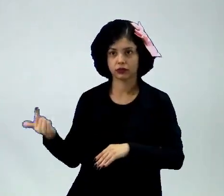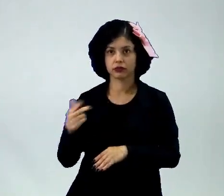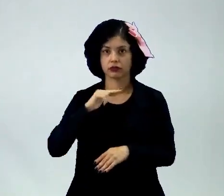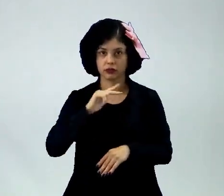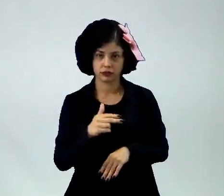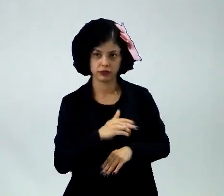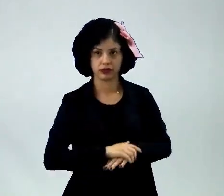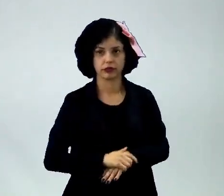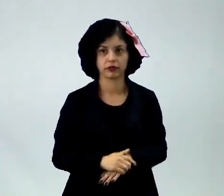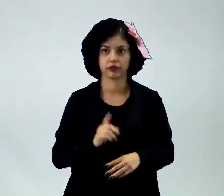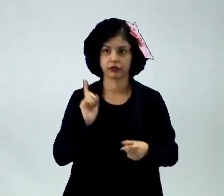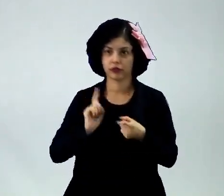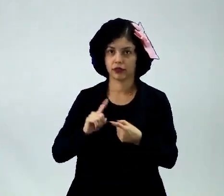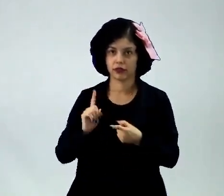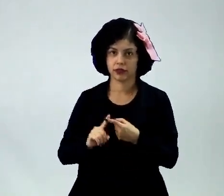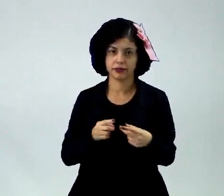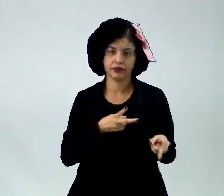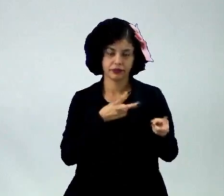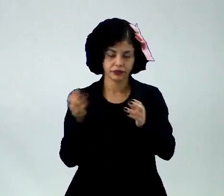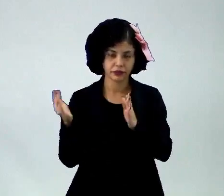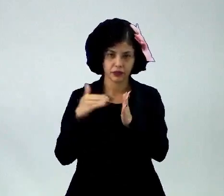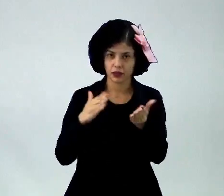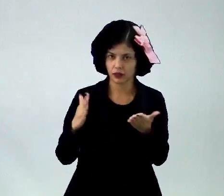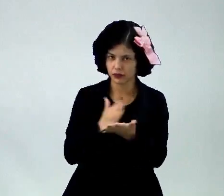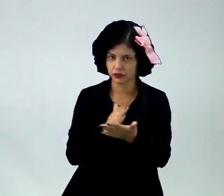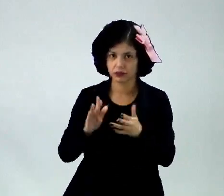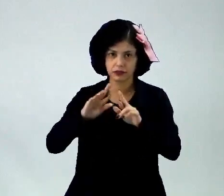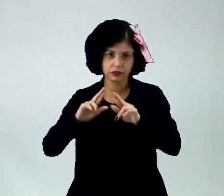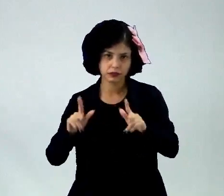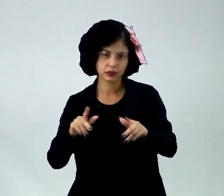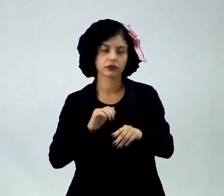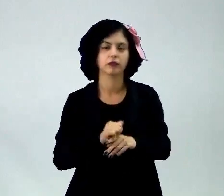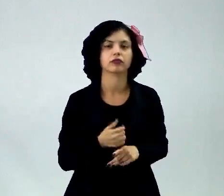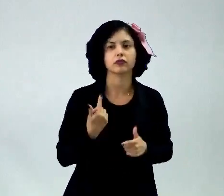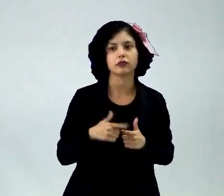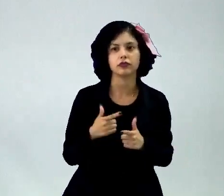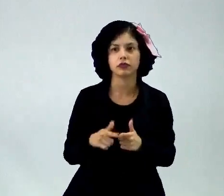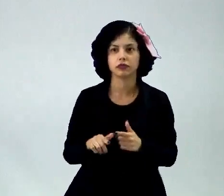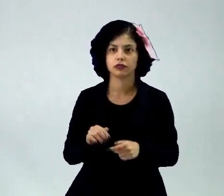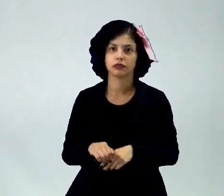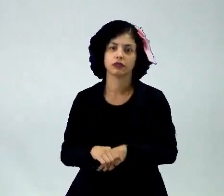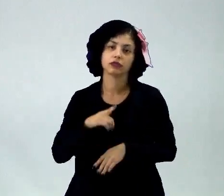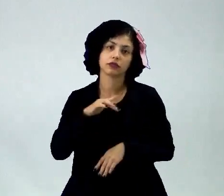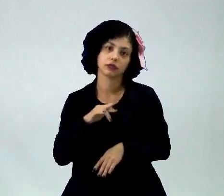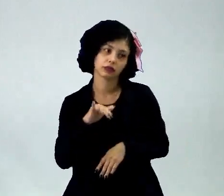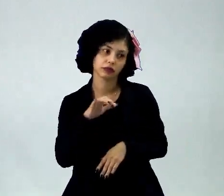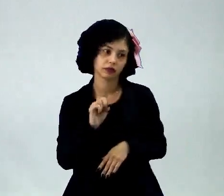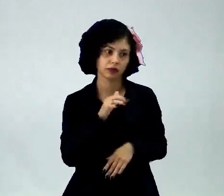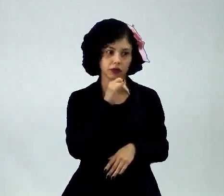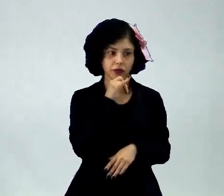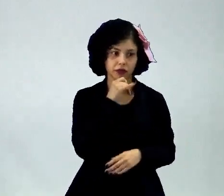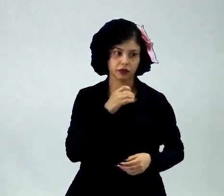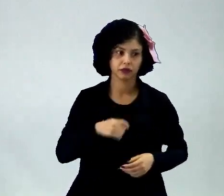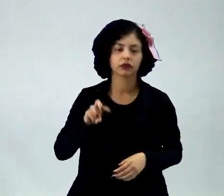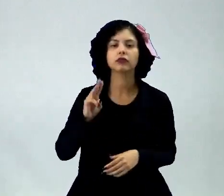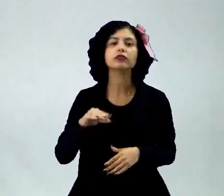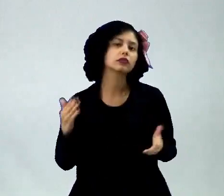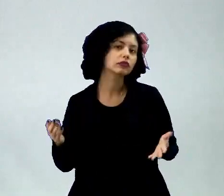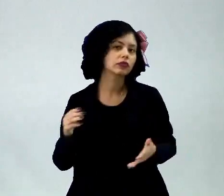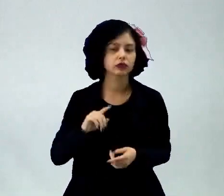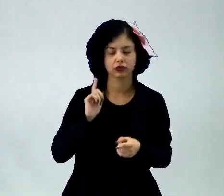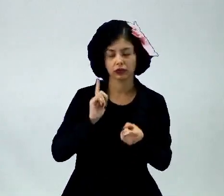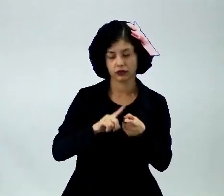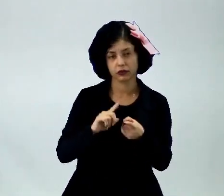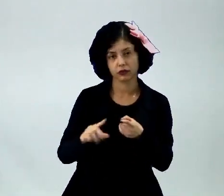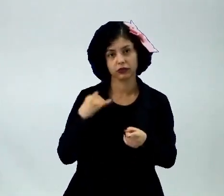nosso irmão, porque a gente vai perceber até algumas diferenças em situações de gêmeos, por exemplo. E aí, quem que foi Mendel? Por